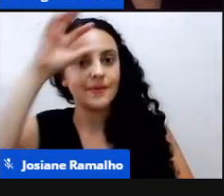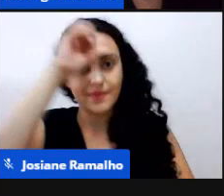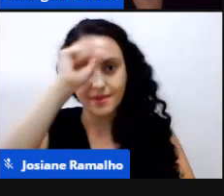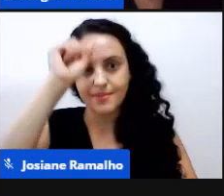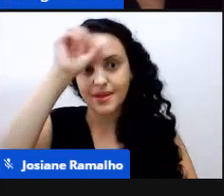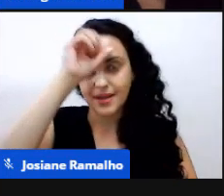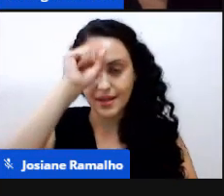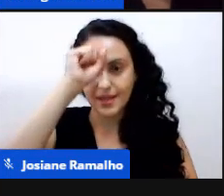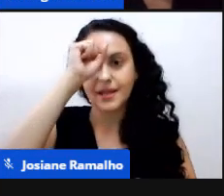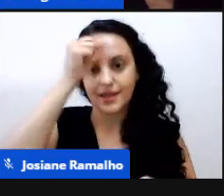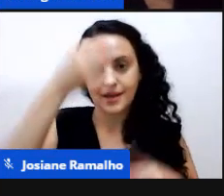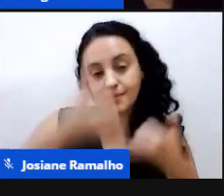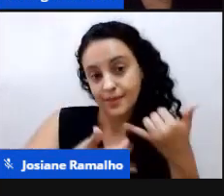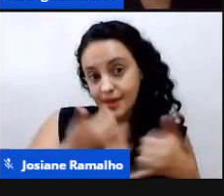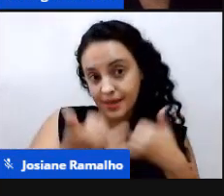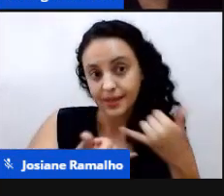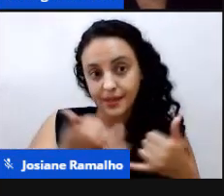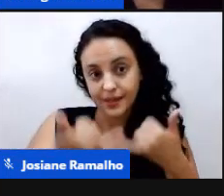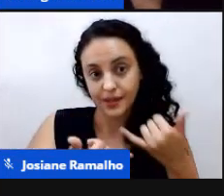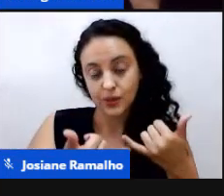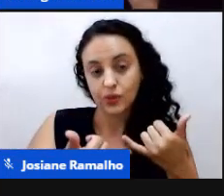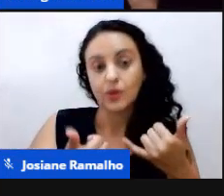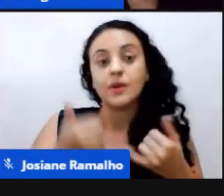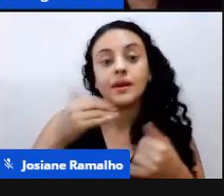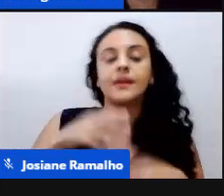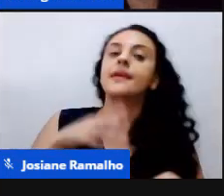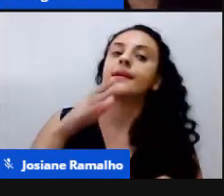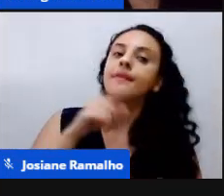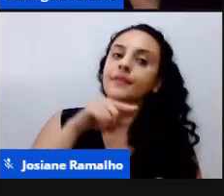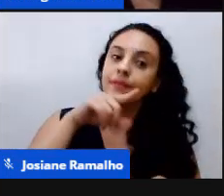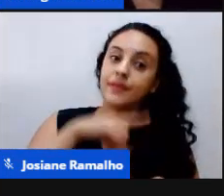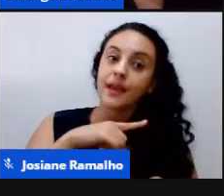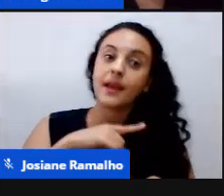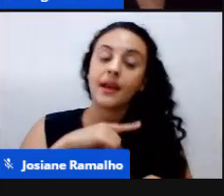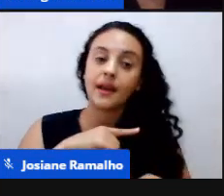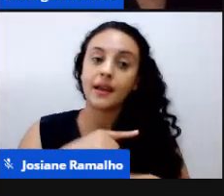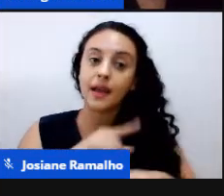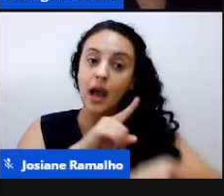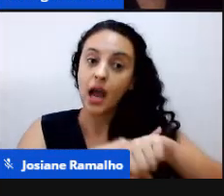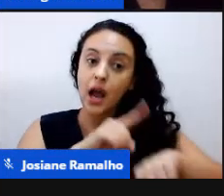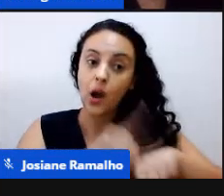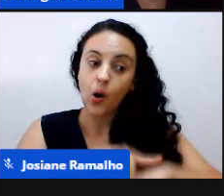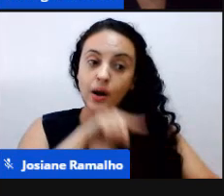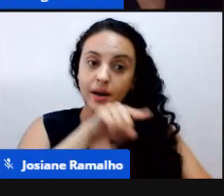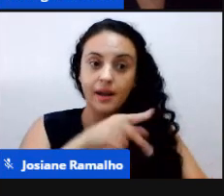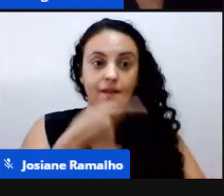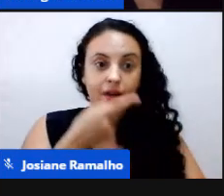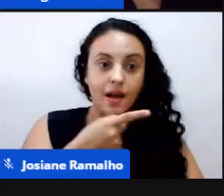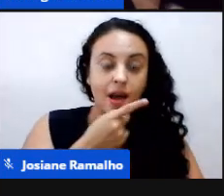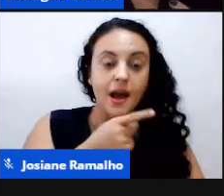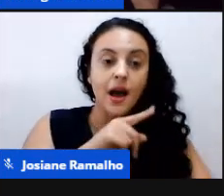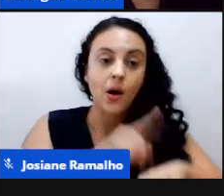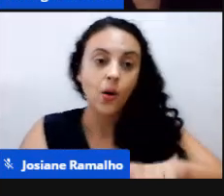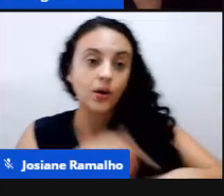dela fazer, a vez dela falar, a vez dela brincar, a vez dela se expor, né? Então, olha como que esse campo